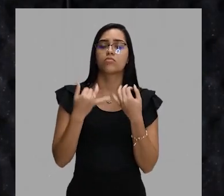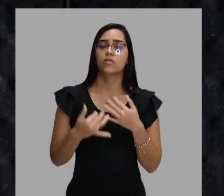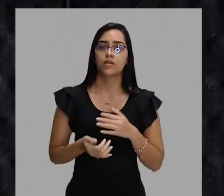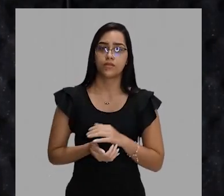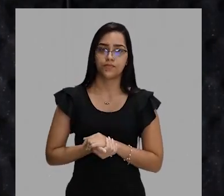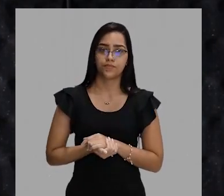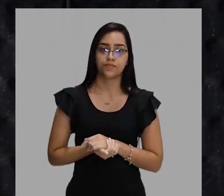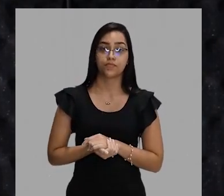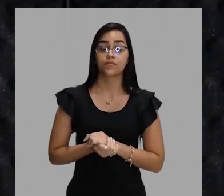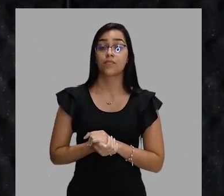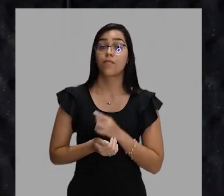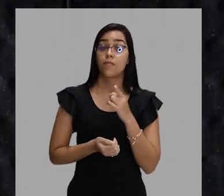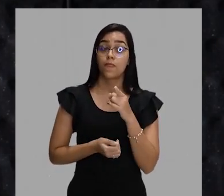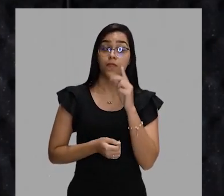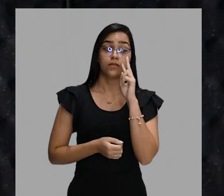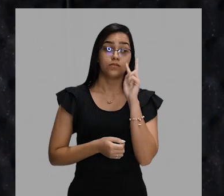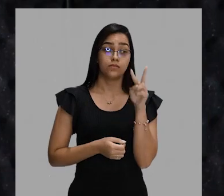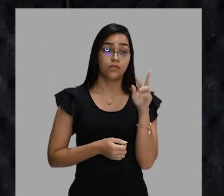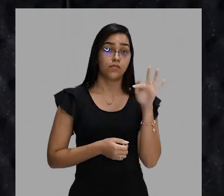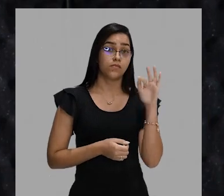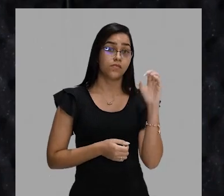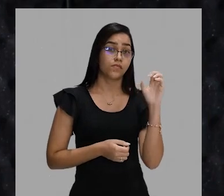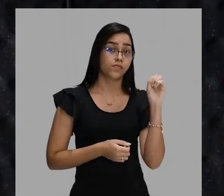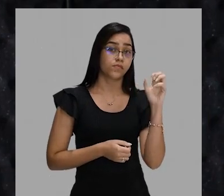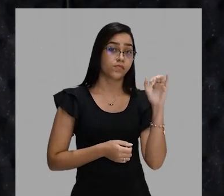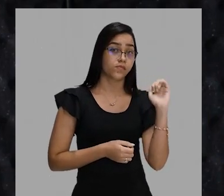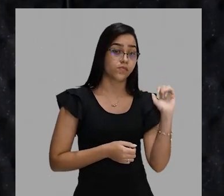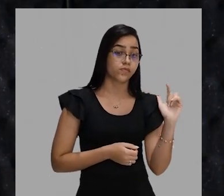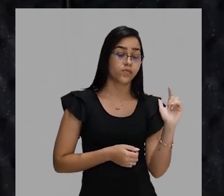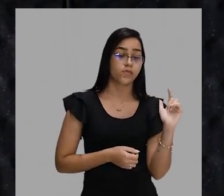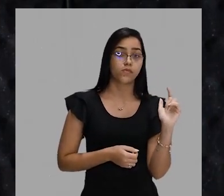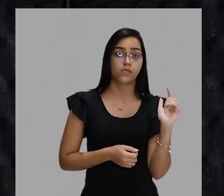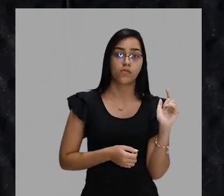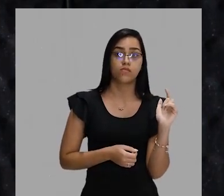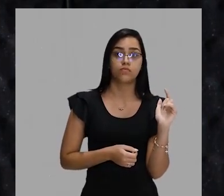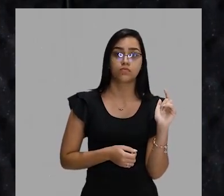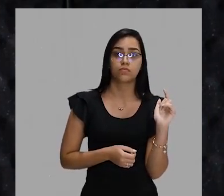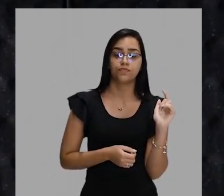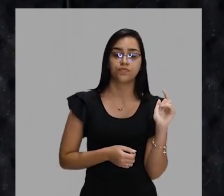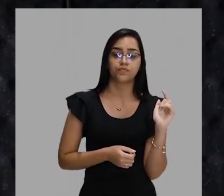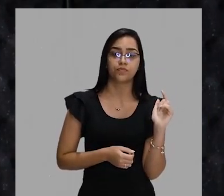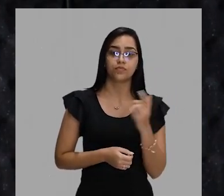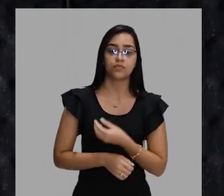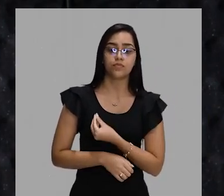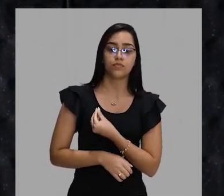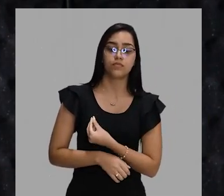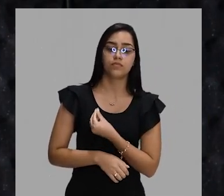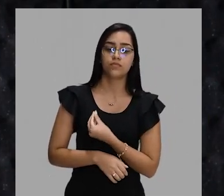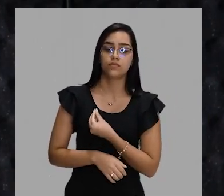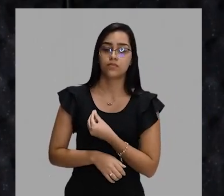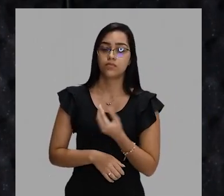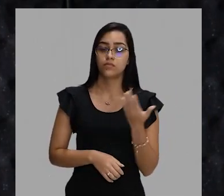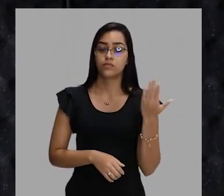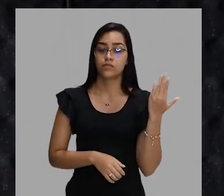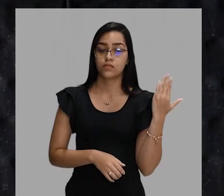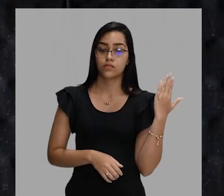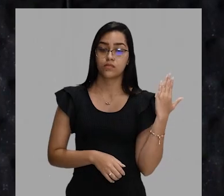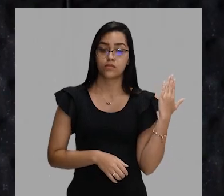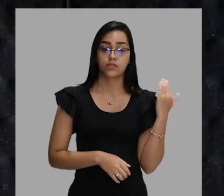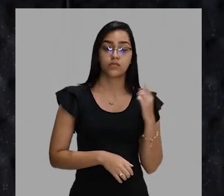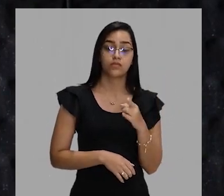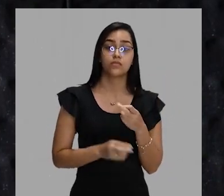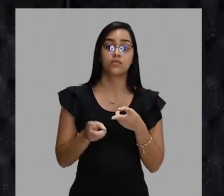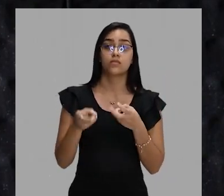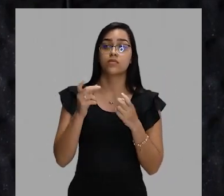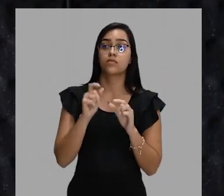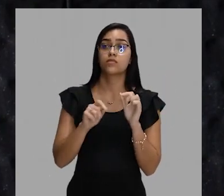explicam? Ora, quando você olha para um fóssil, um vestígio de um ser vivo que viveu no passado, você vai